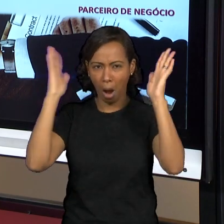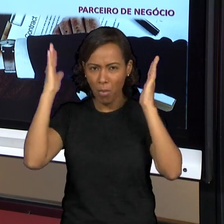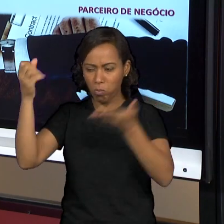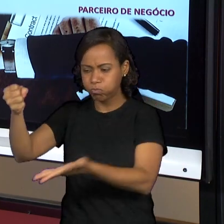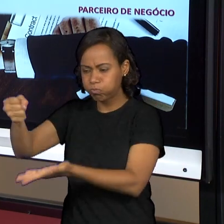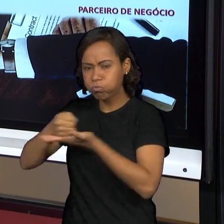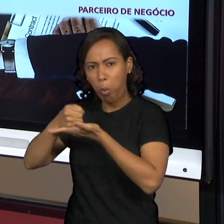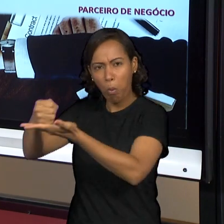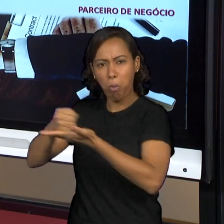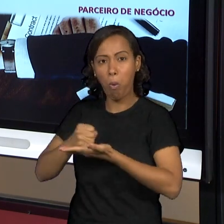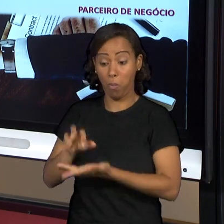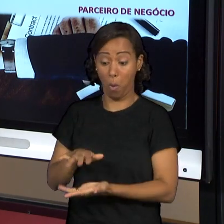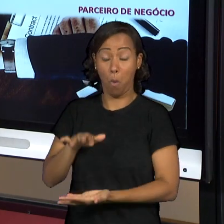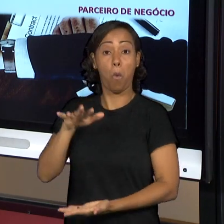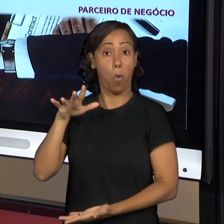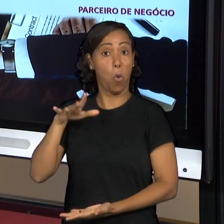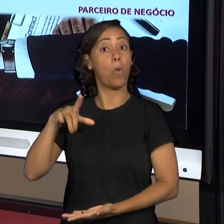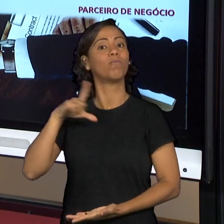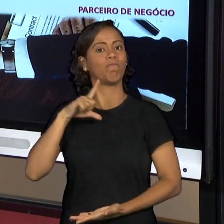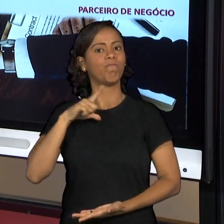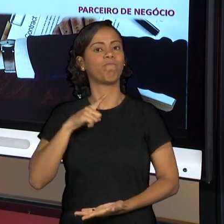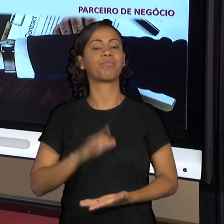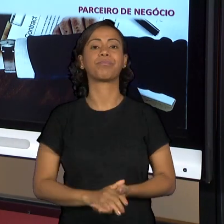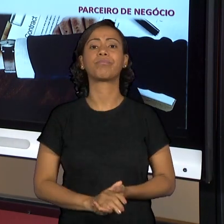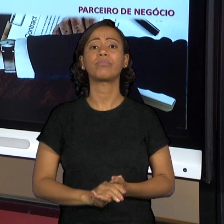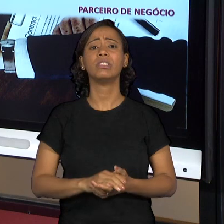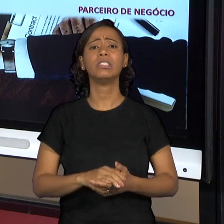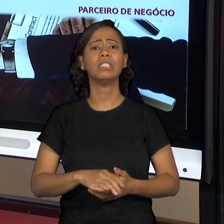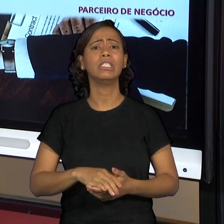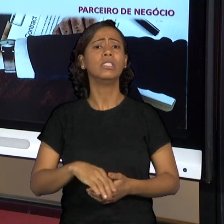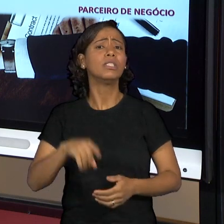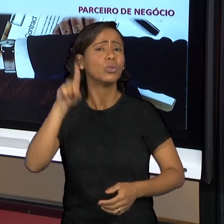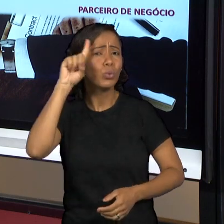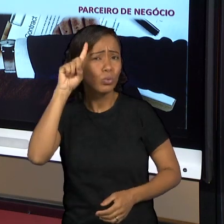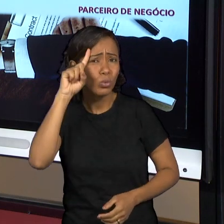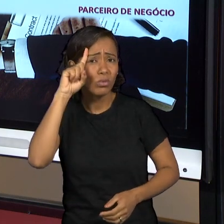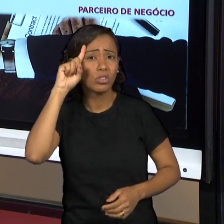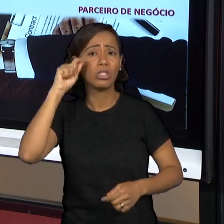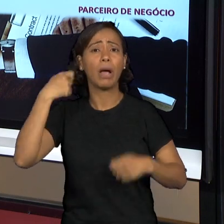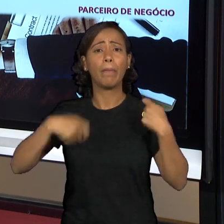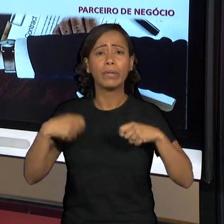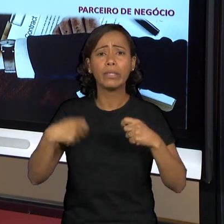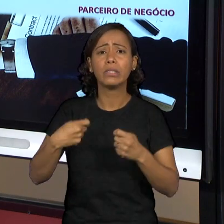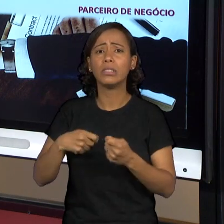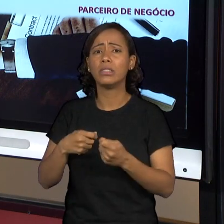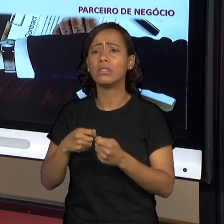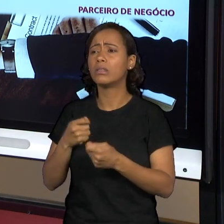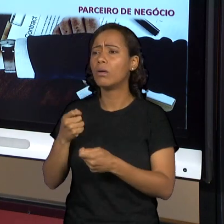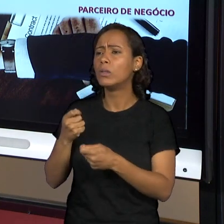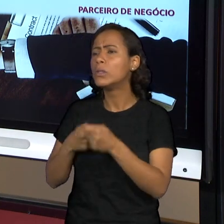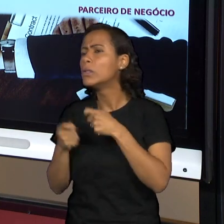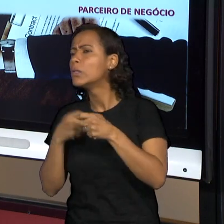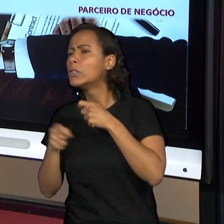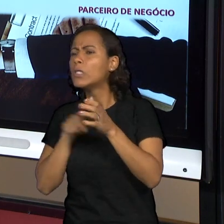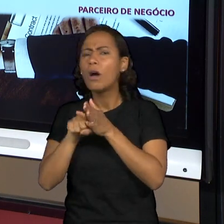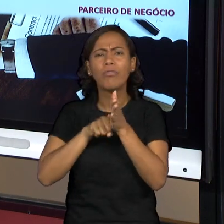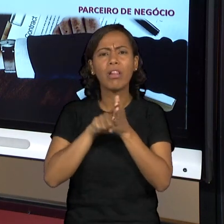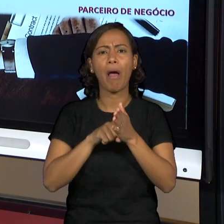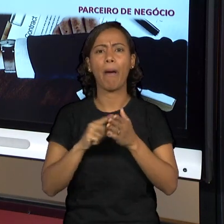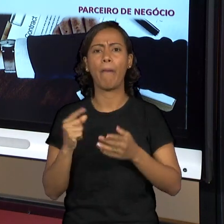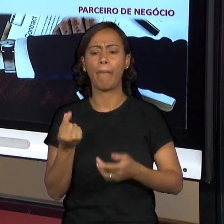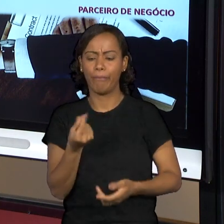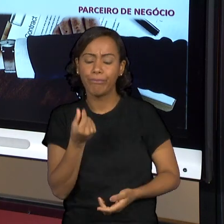de compra é muito grande. Se eu tiver que a cada processo fazer a negociação de todos os termos, preço, prazo